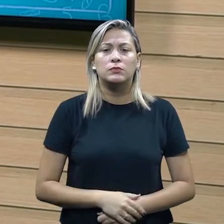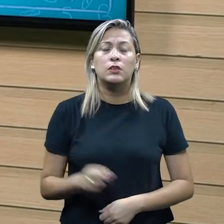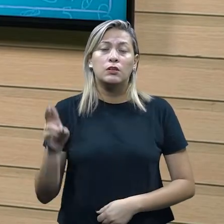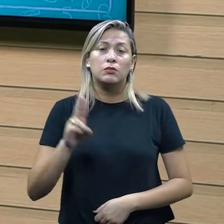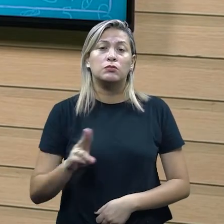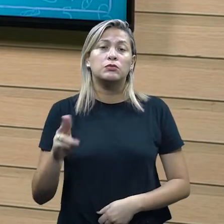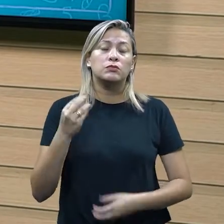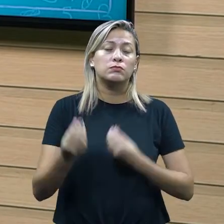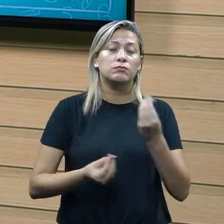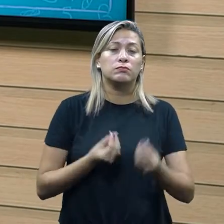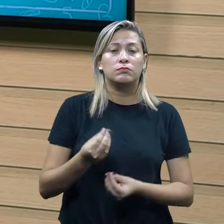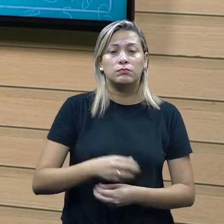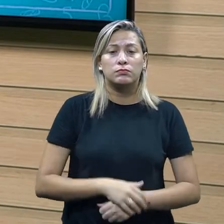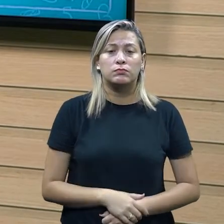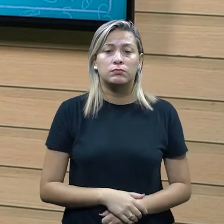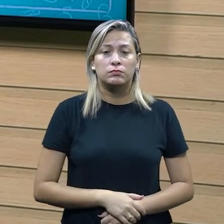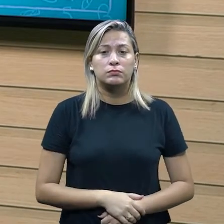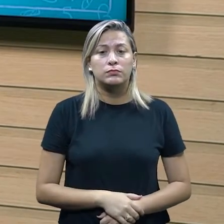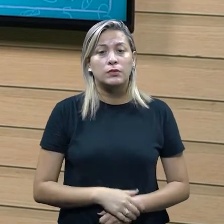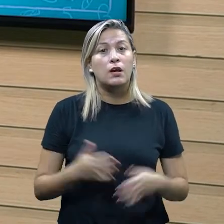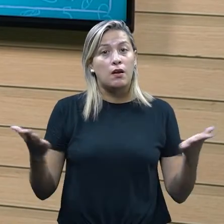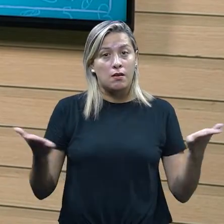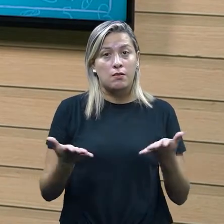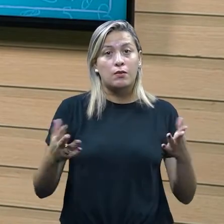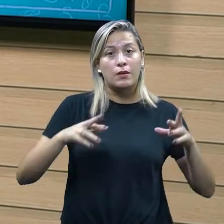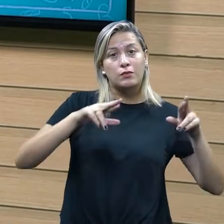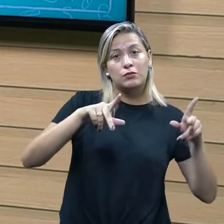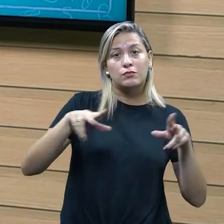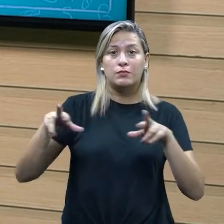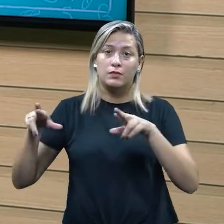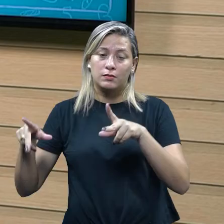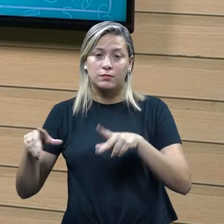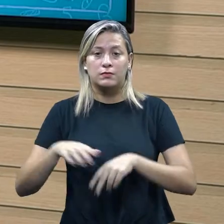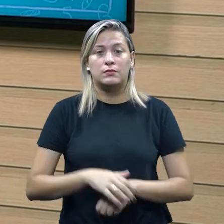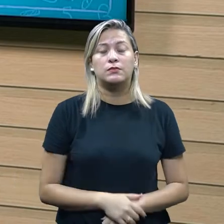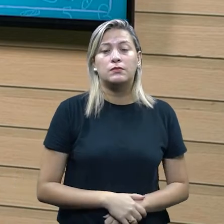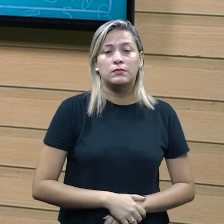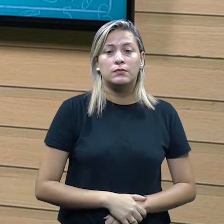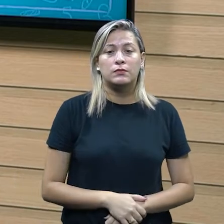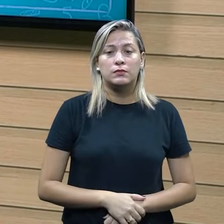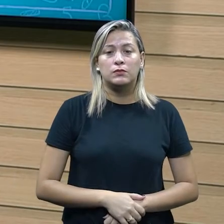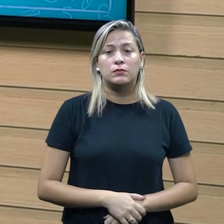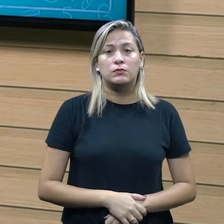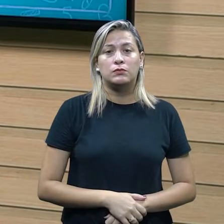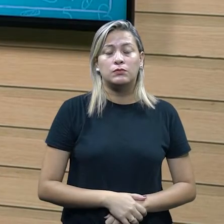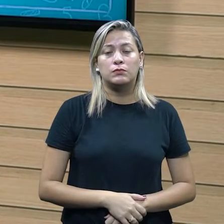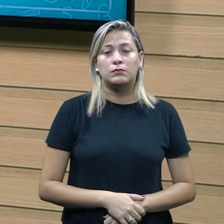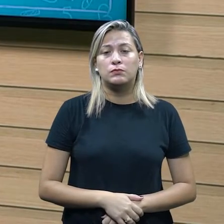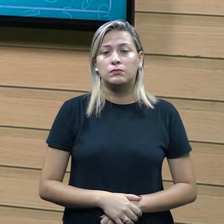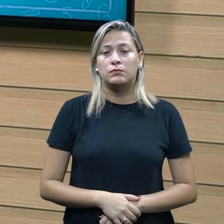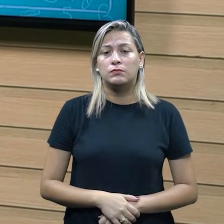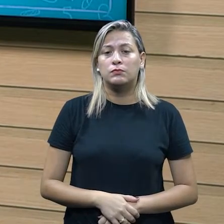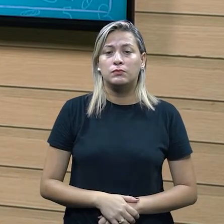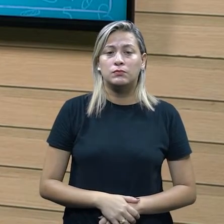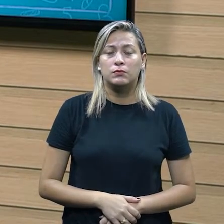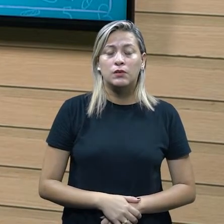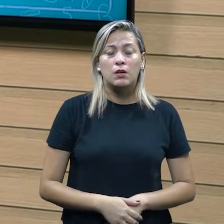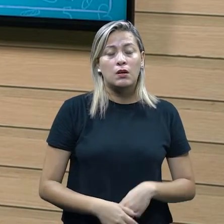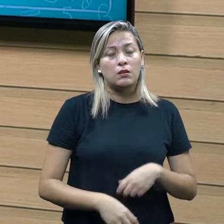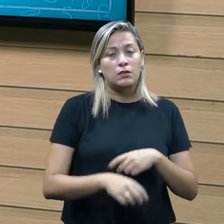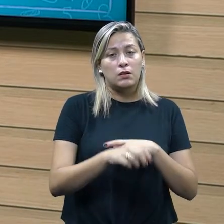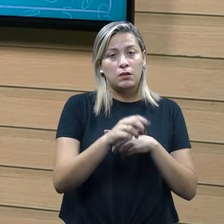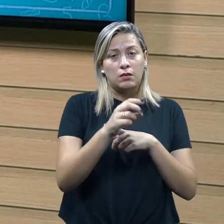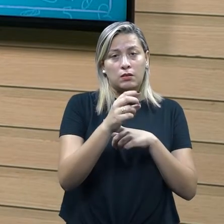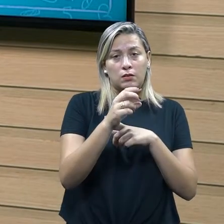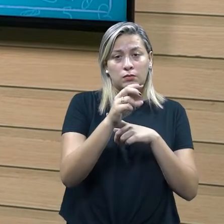aqui as aplicações, né? Primeiro, a gente pode falar a diferenciação. Então, o que seria diferente da modelagem bidimensional, que é a